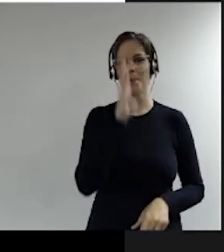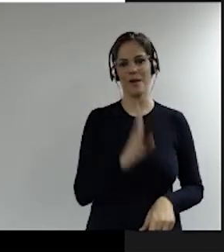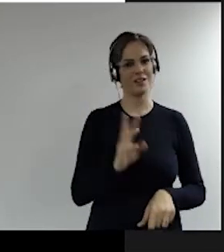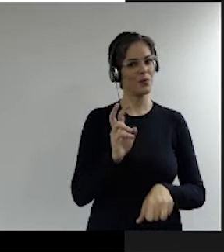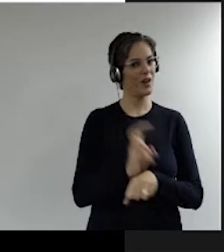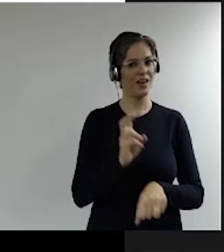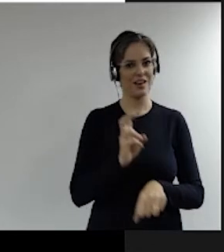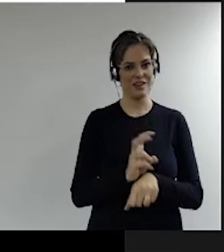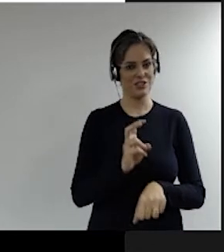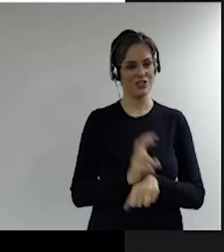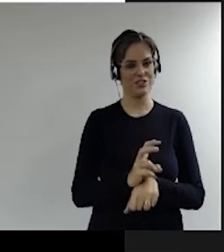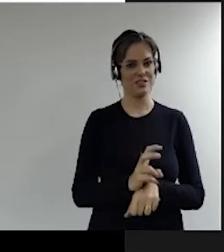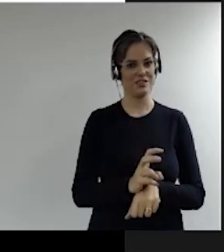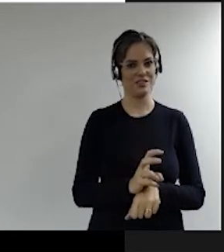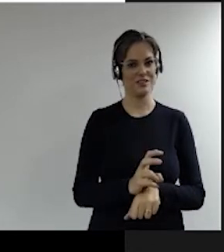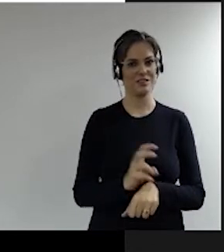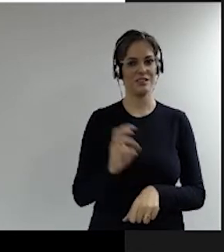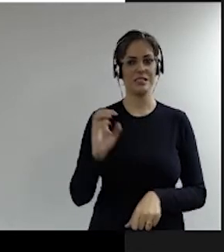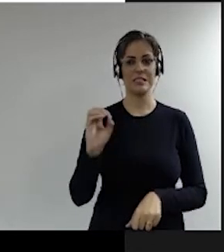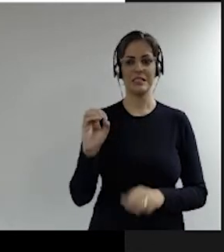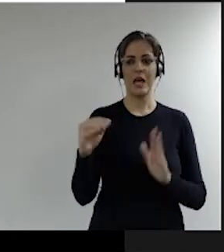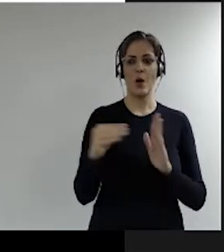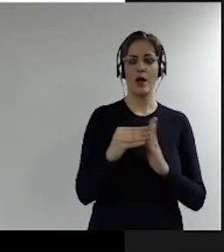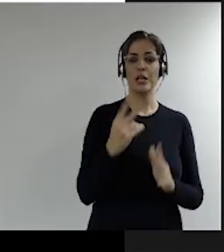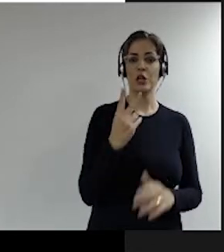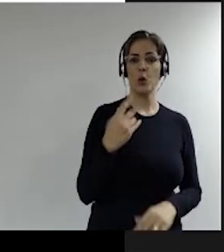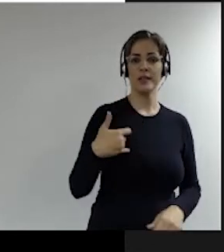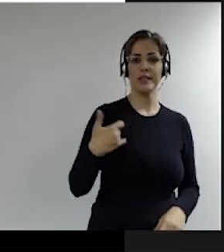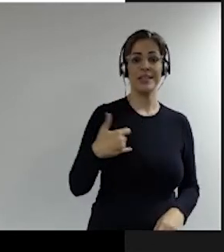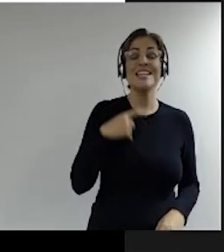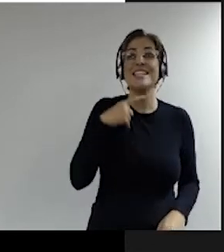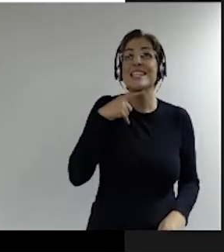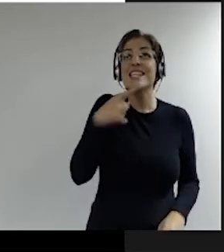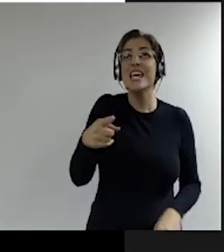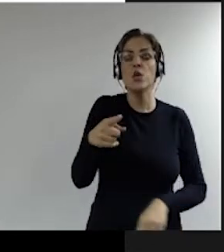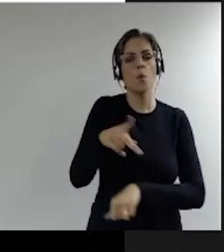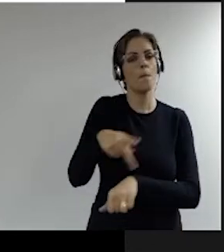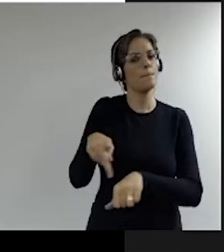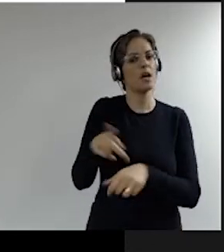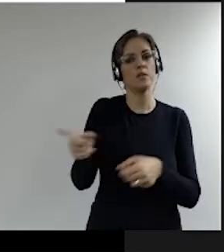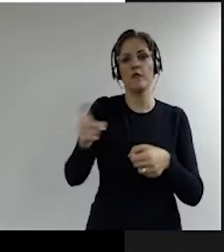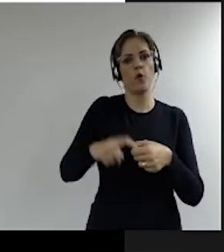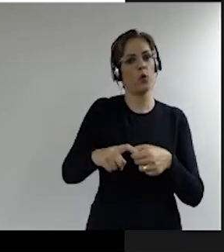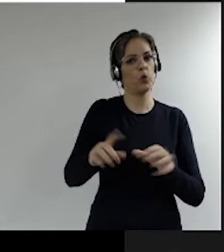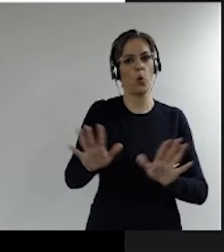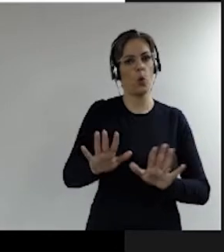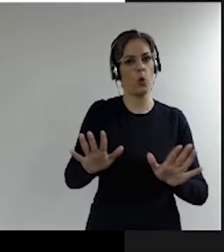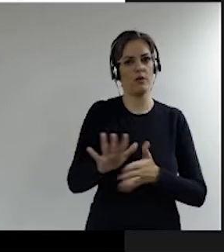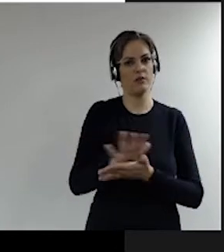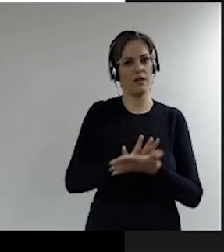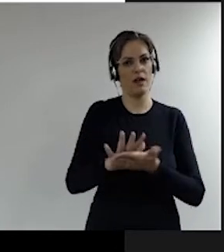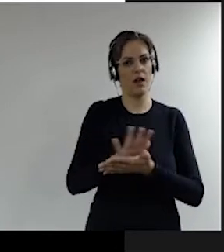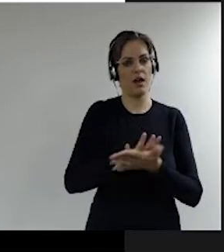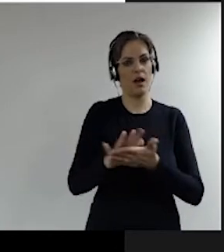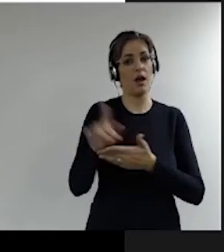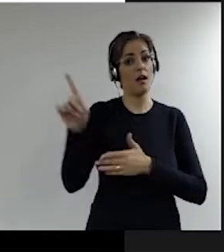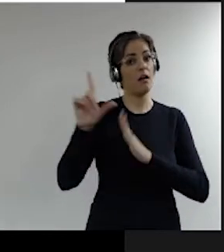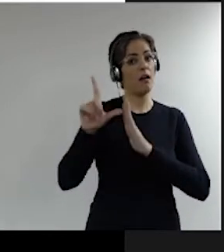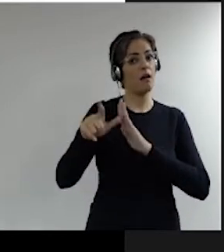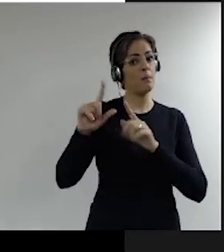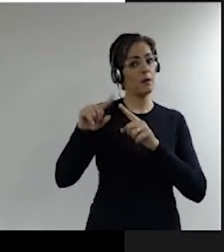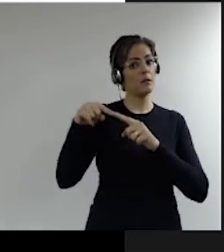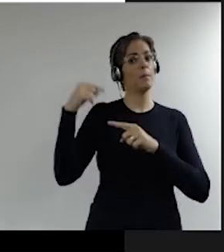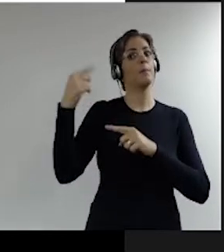creche. Então, o 0 a 2 não voltou em nenhum país. Eles deixaram para um pouco mais para